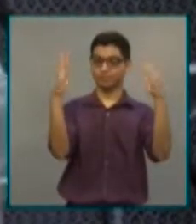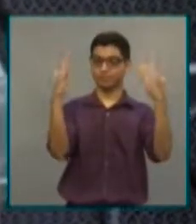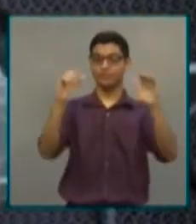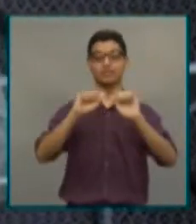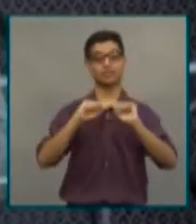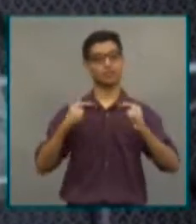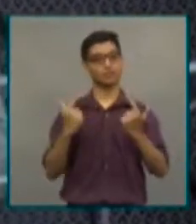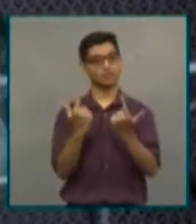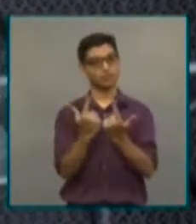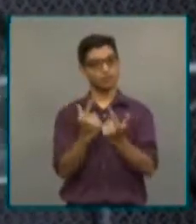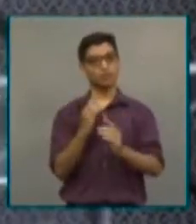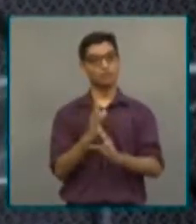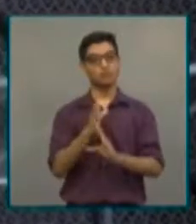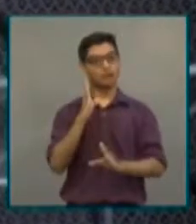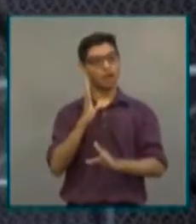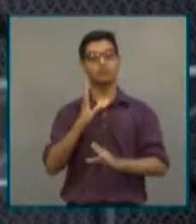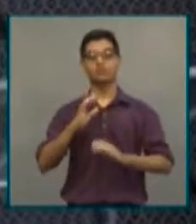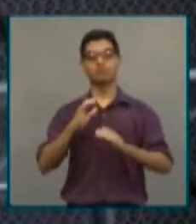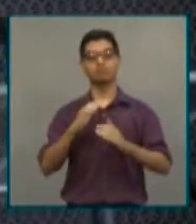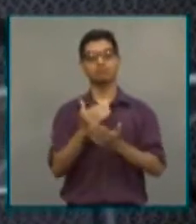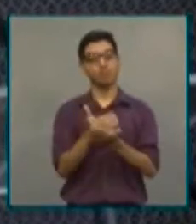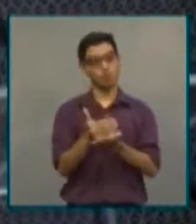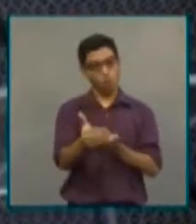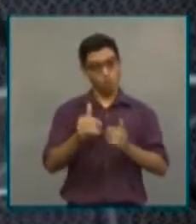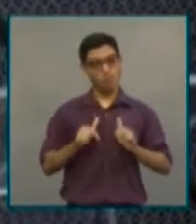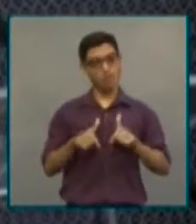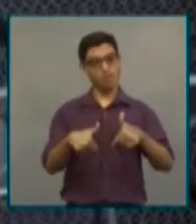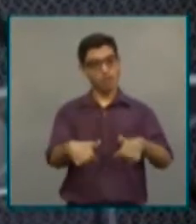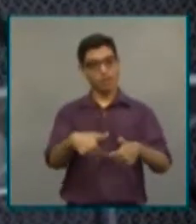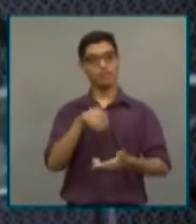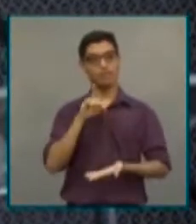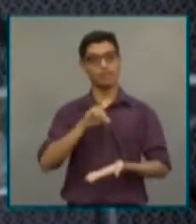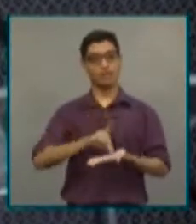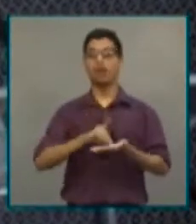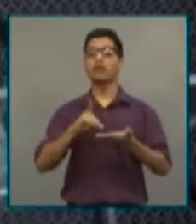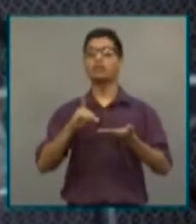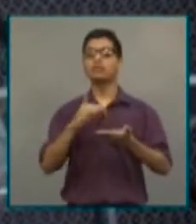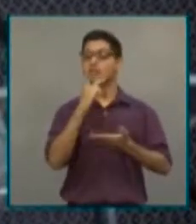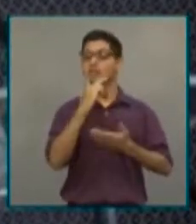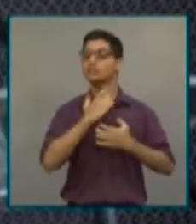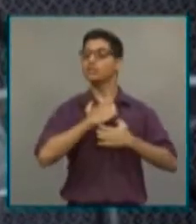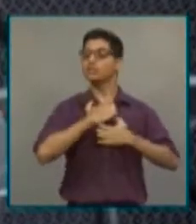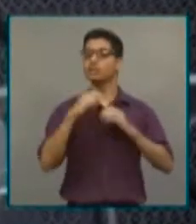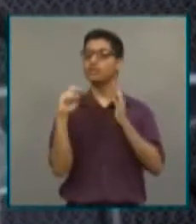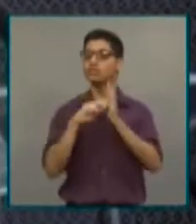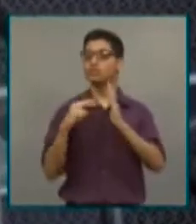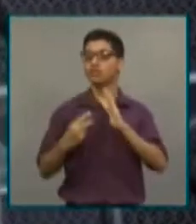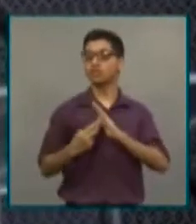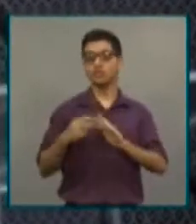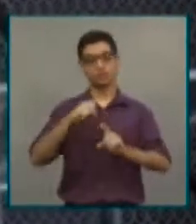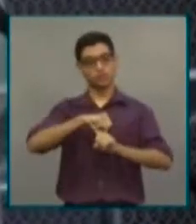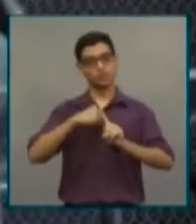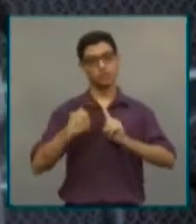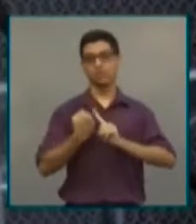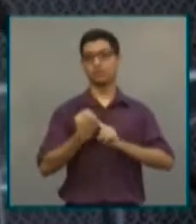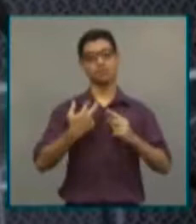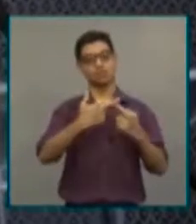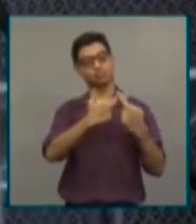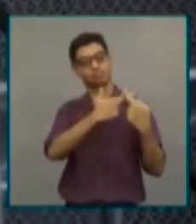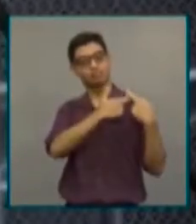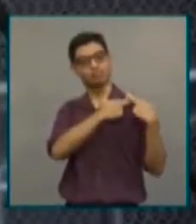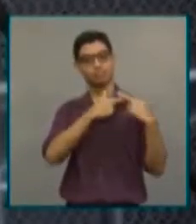essa iniciativa, representa para nós a responsabilidade social da Assembleia com